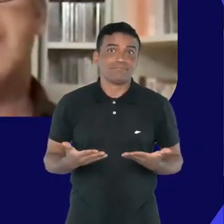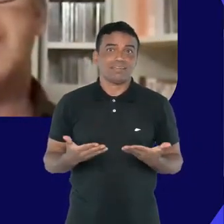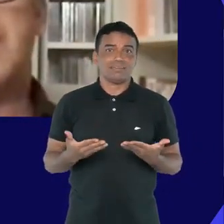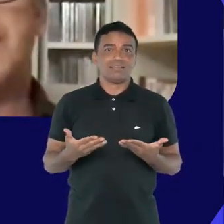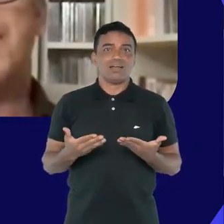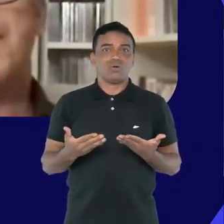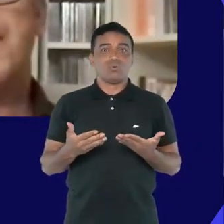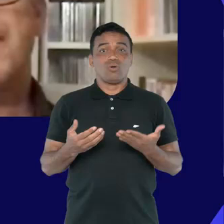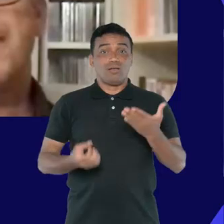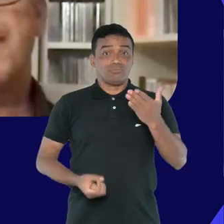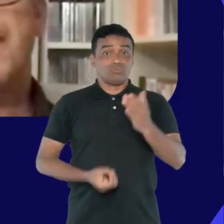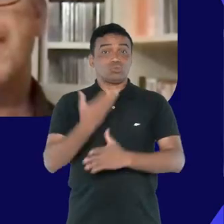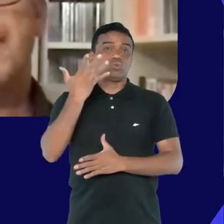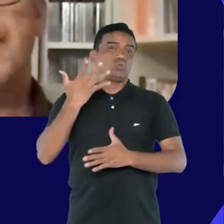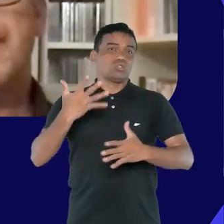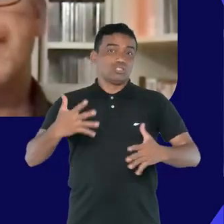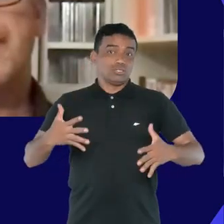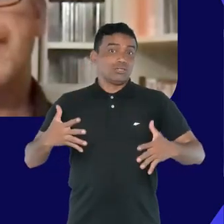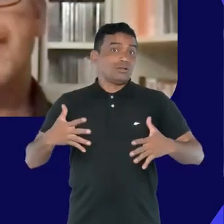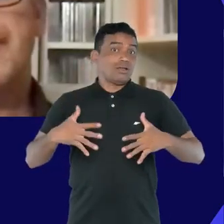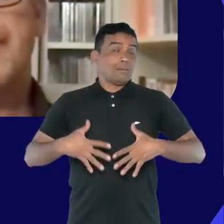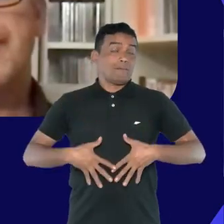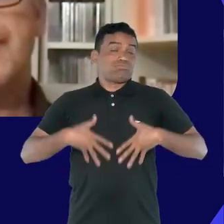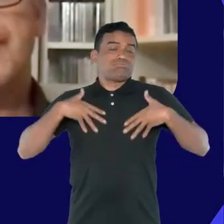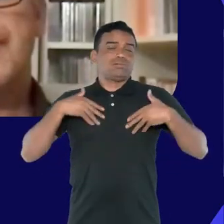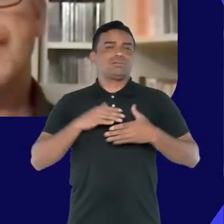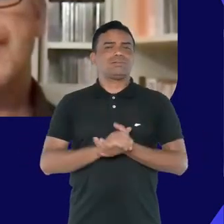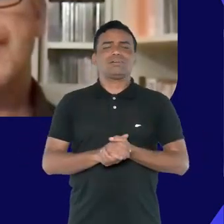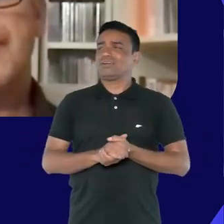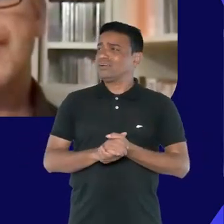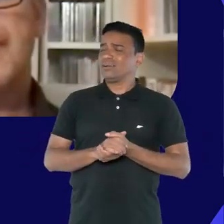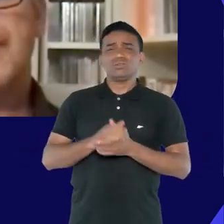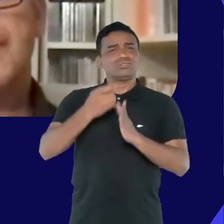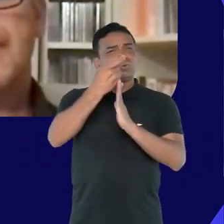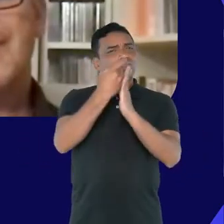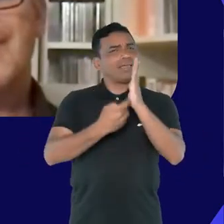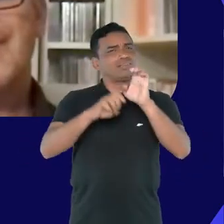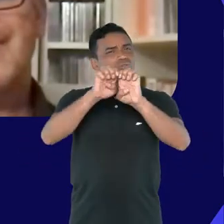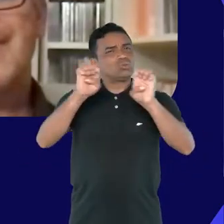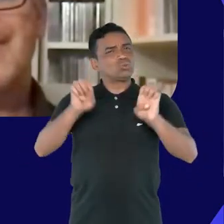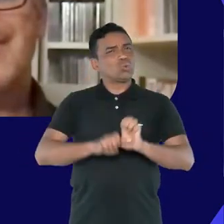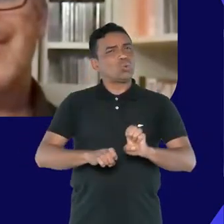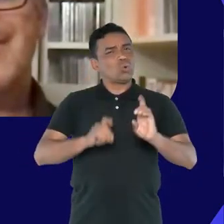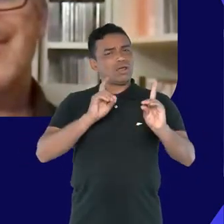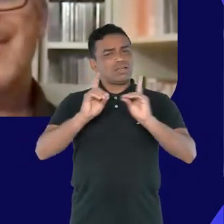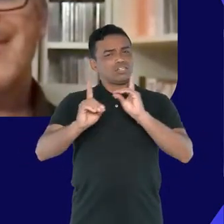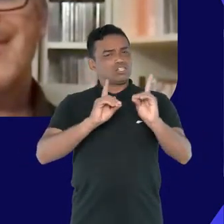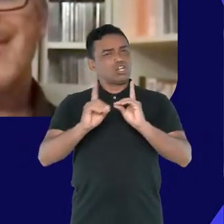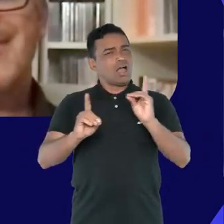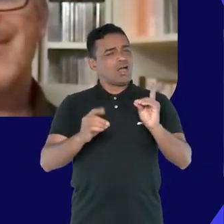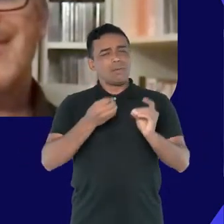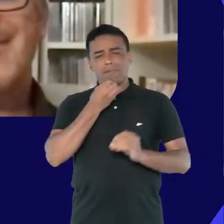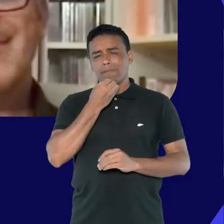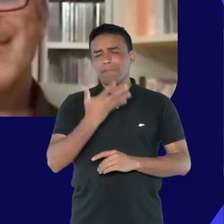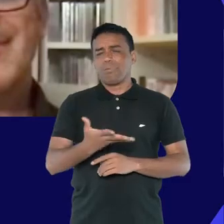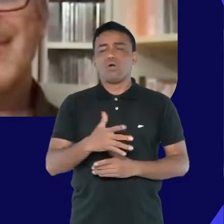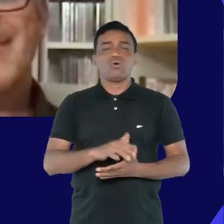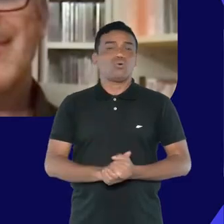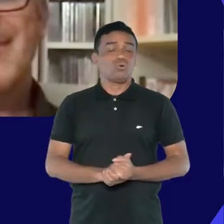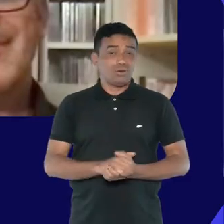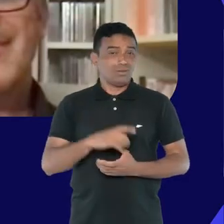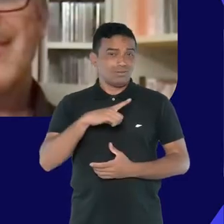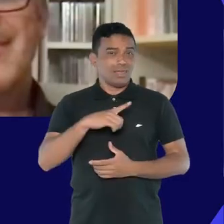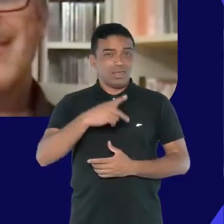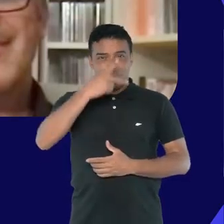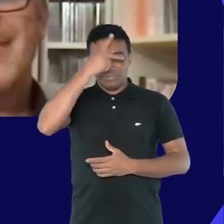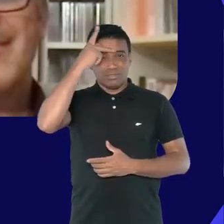essa realização. Os seus diálogos são muito bons, é onde você traz os diálogos aqui, inclusive há um em que você